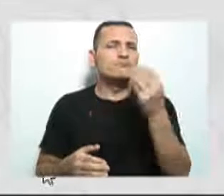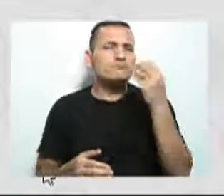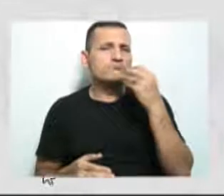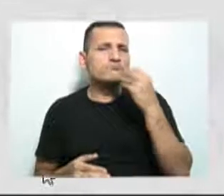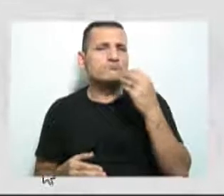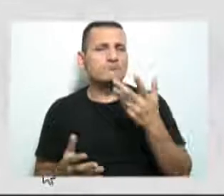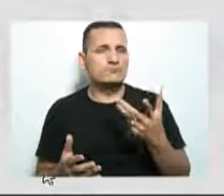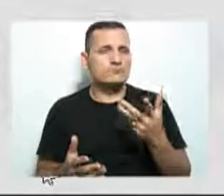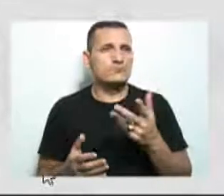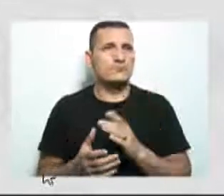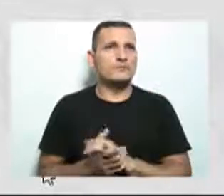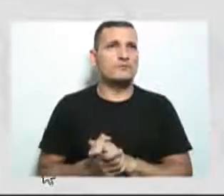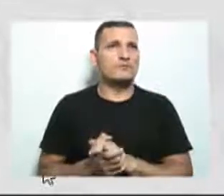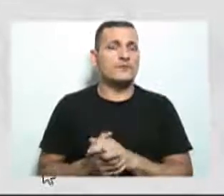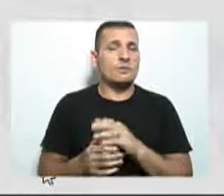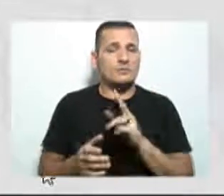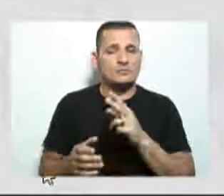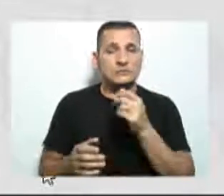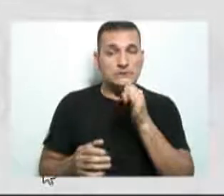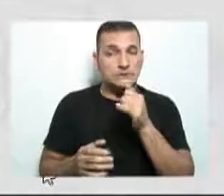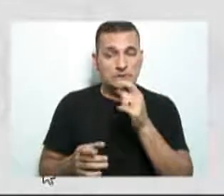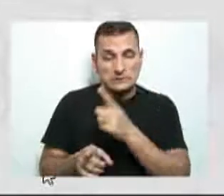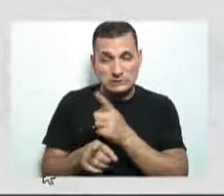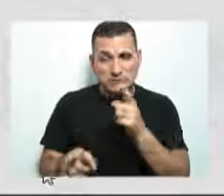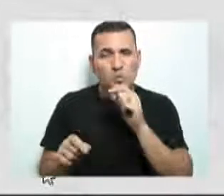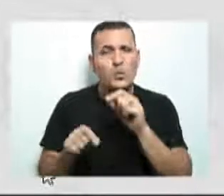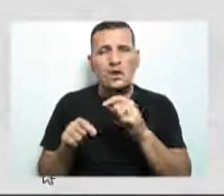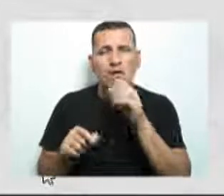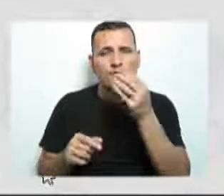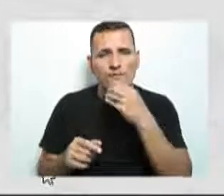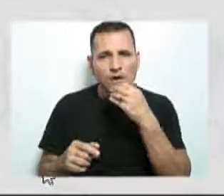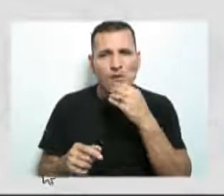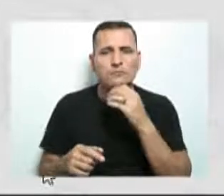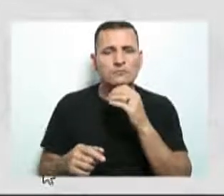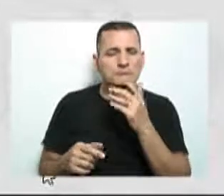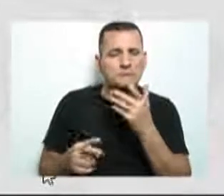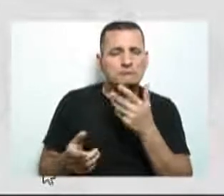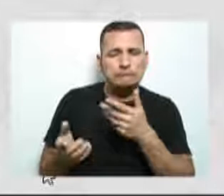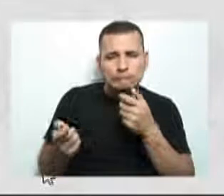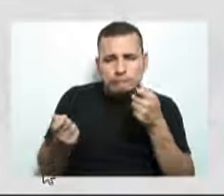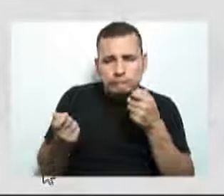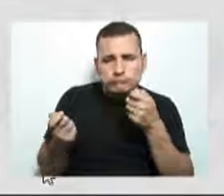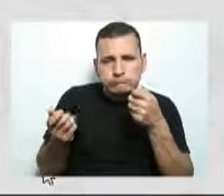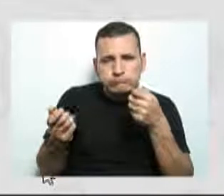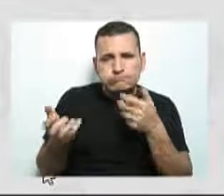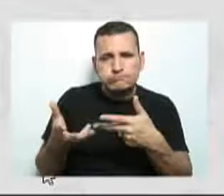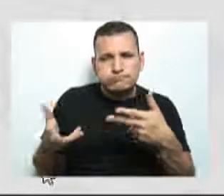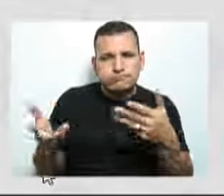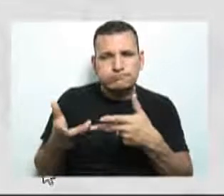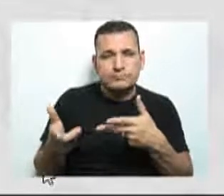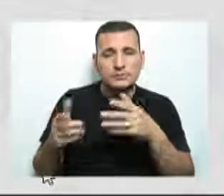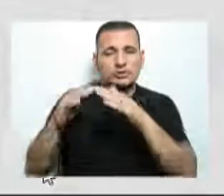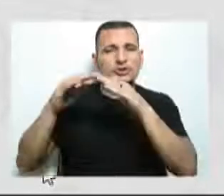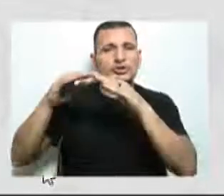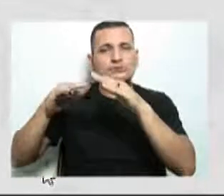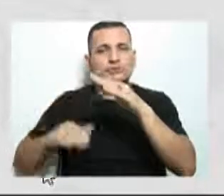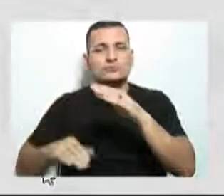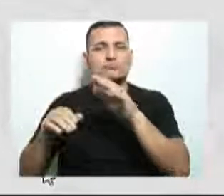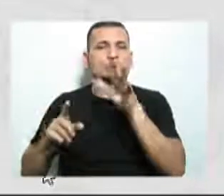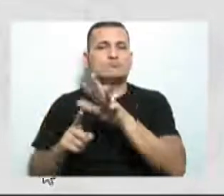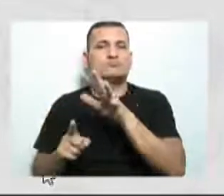fraco e explorá-lo de forma a diminuir essa vantagem, diminuir essa